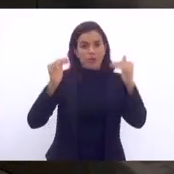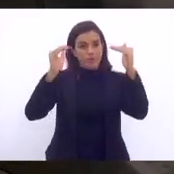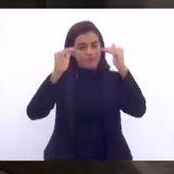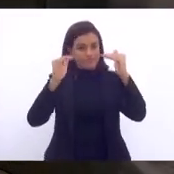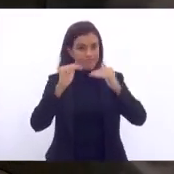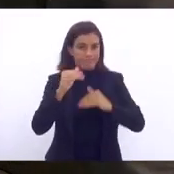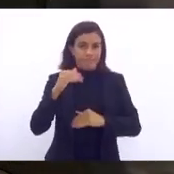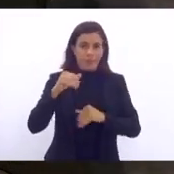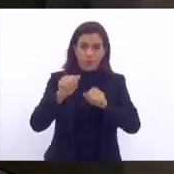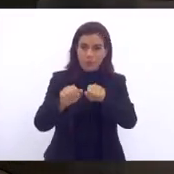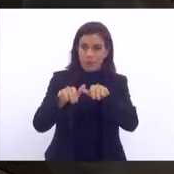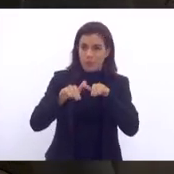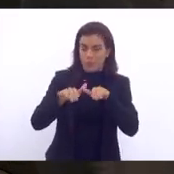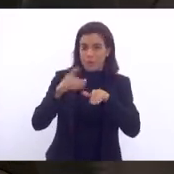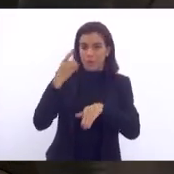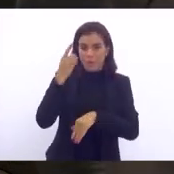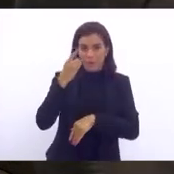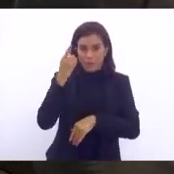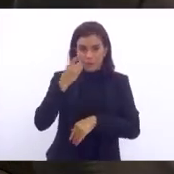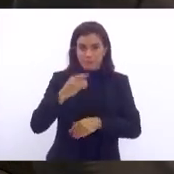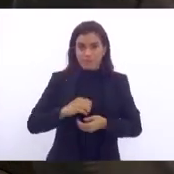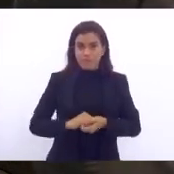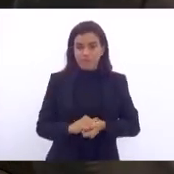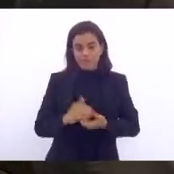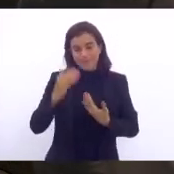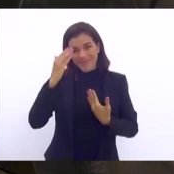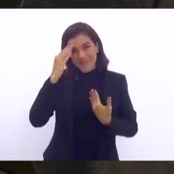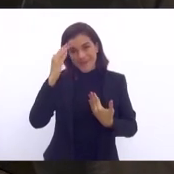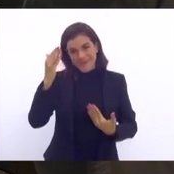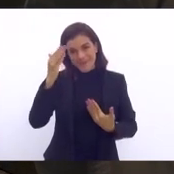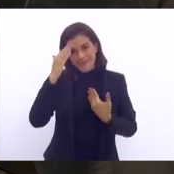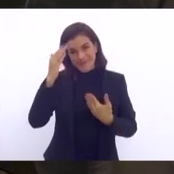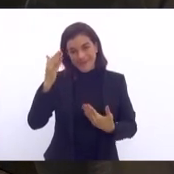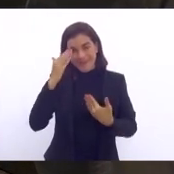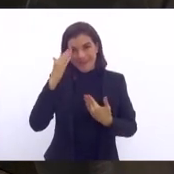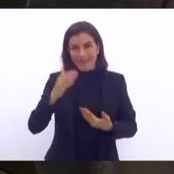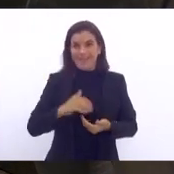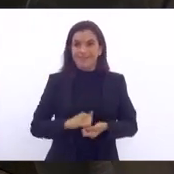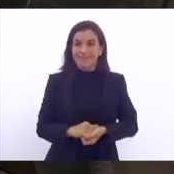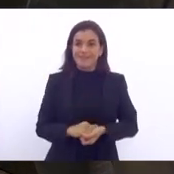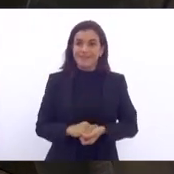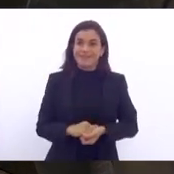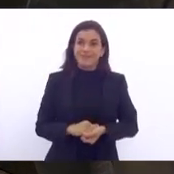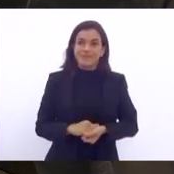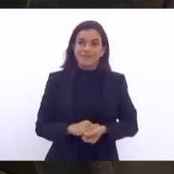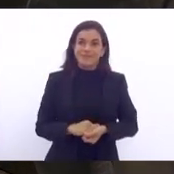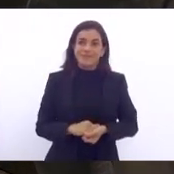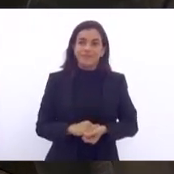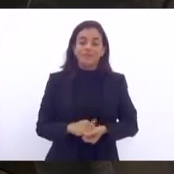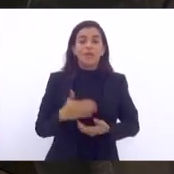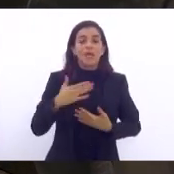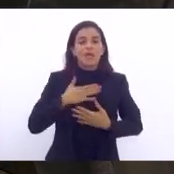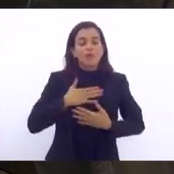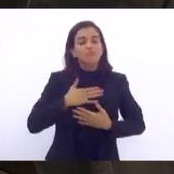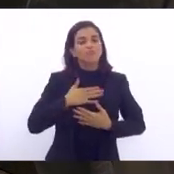nos intimidar. Obrigado ao procurador, Dr. Robson. Dizer que fica o reconhecimento aqui, senhor presidente,